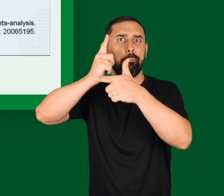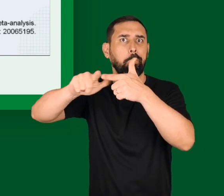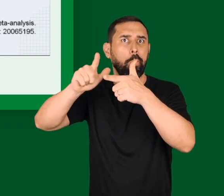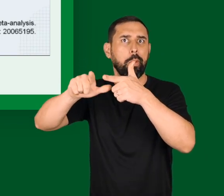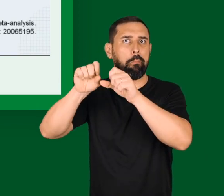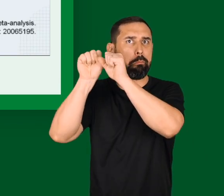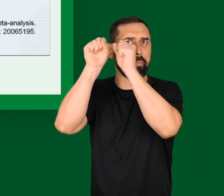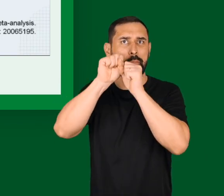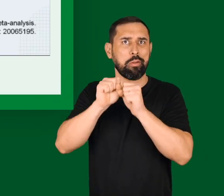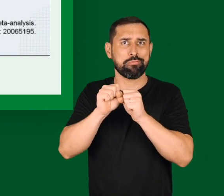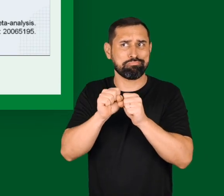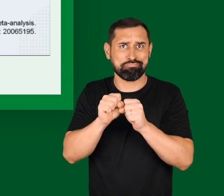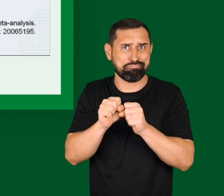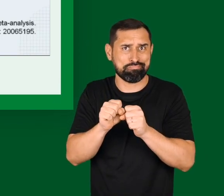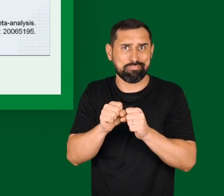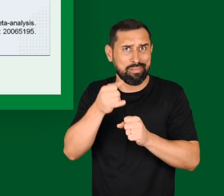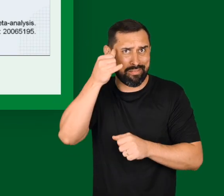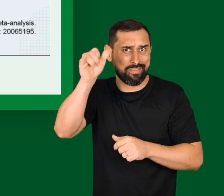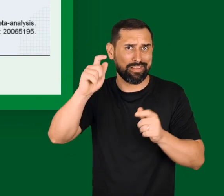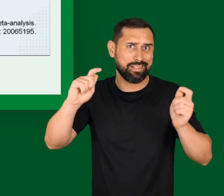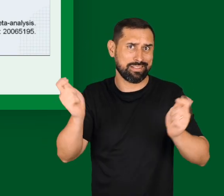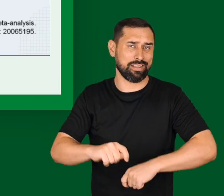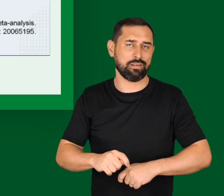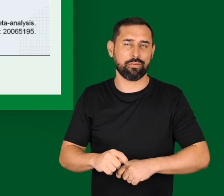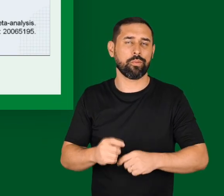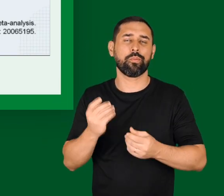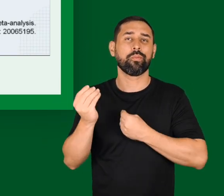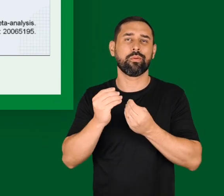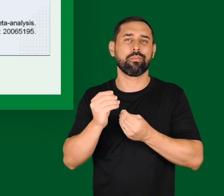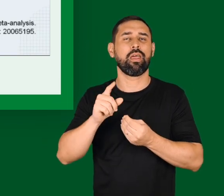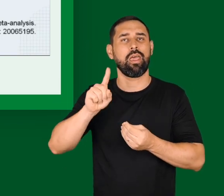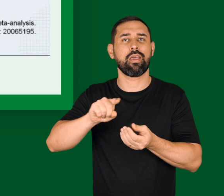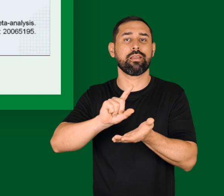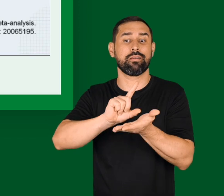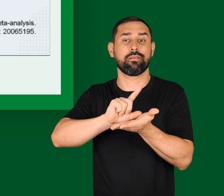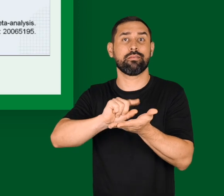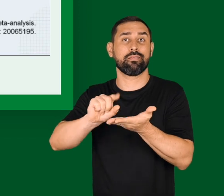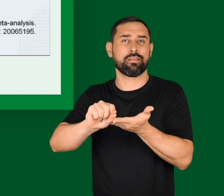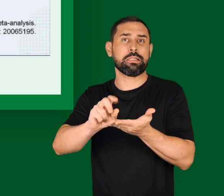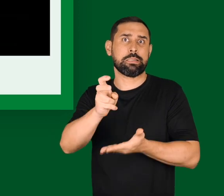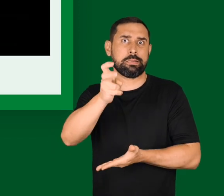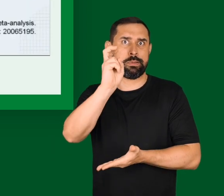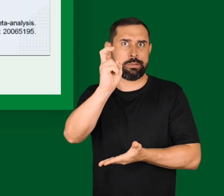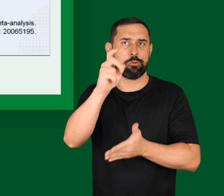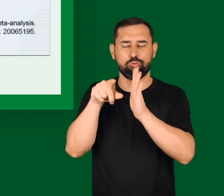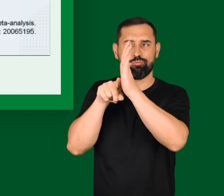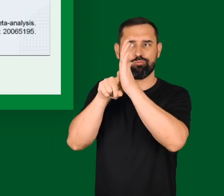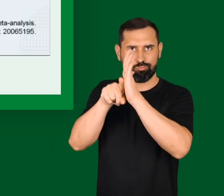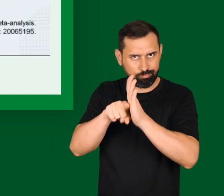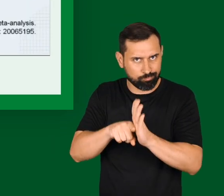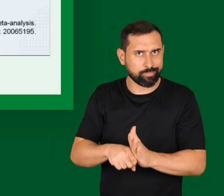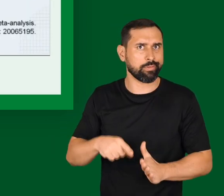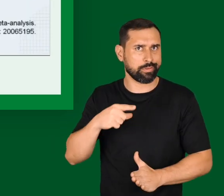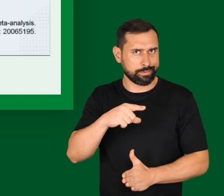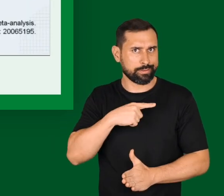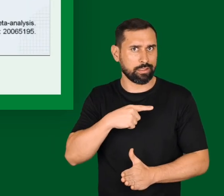repercussões neurológicas graves. Tá? Então, isso é uma meta-análise que foi feita a partir de 5 estudos